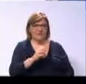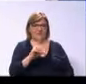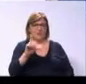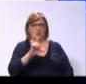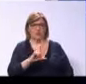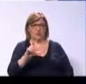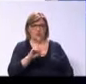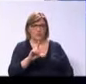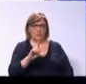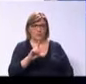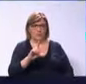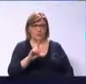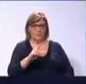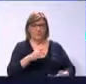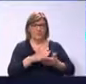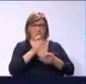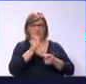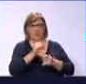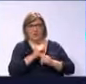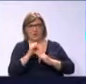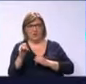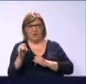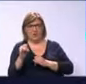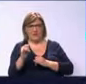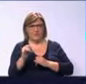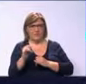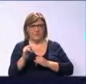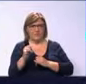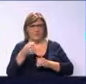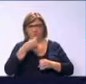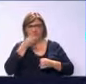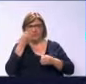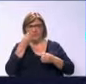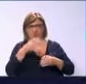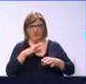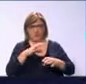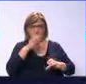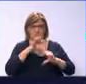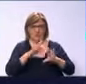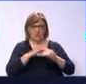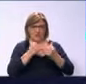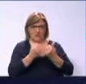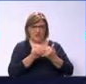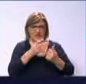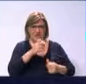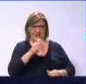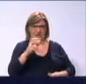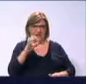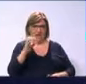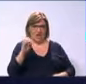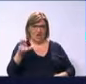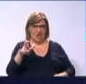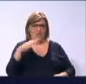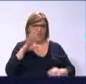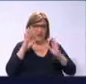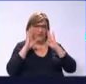julho a marcha passou um pouco ao lado é que o do resto da comunicação social obviamente que o recorde of da tensão porque foi